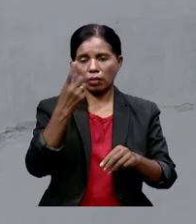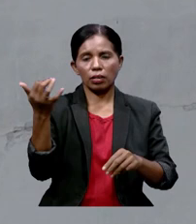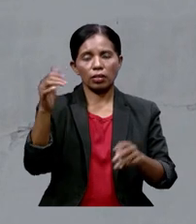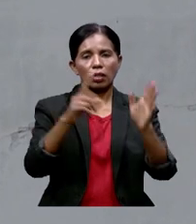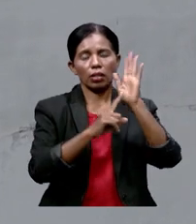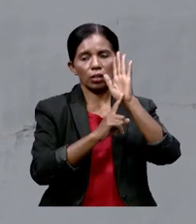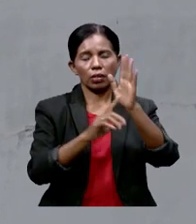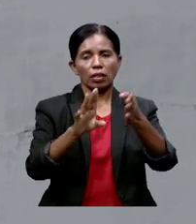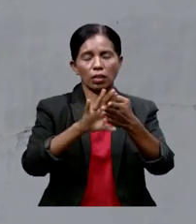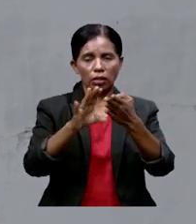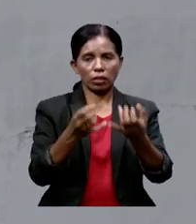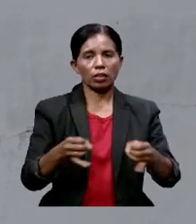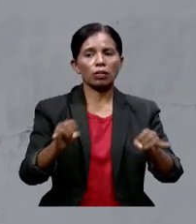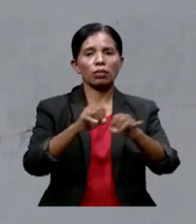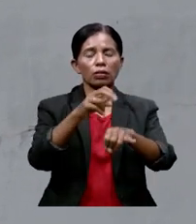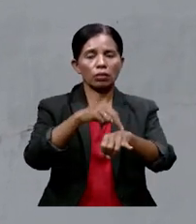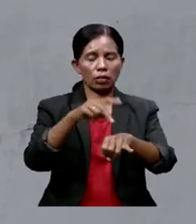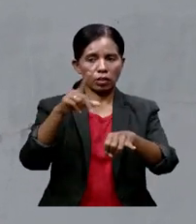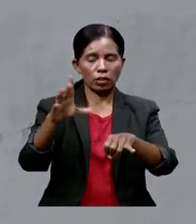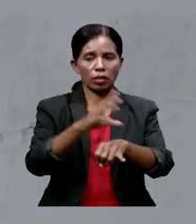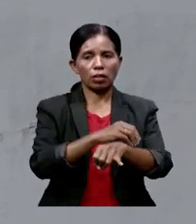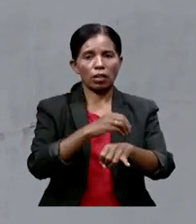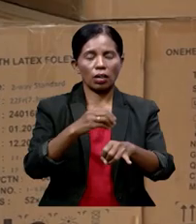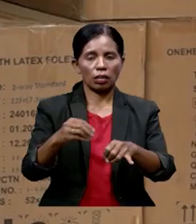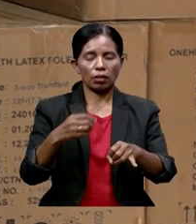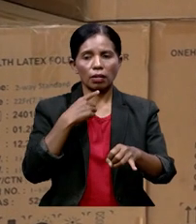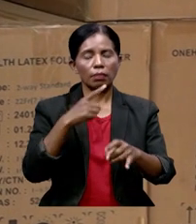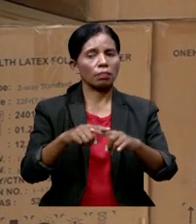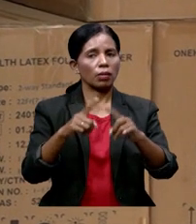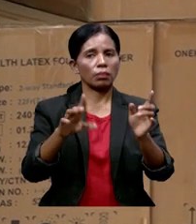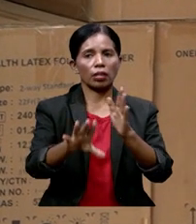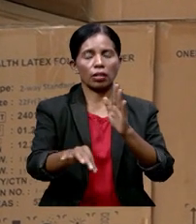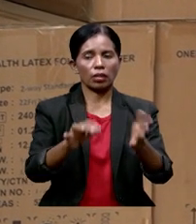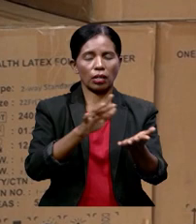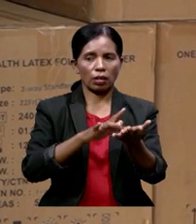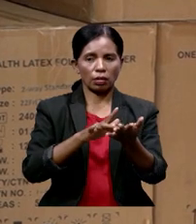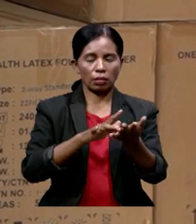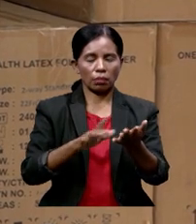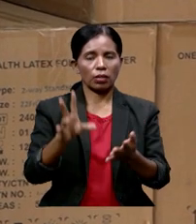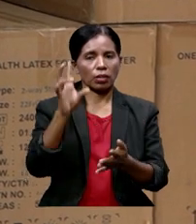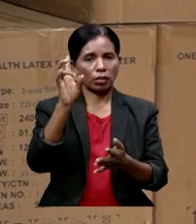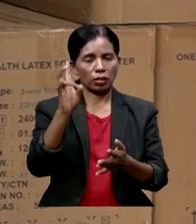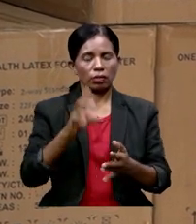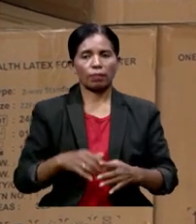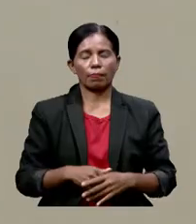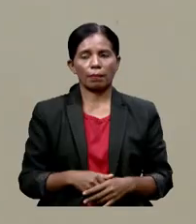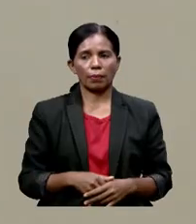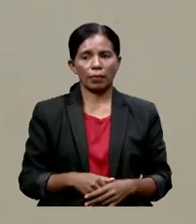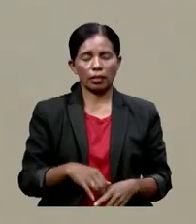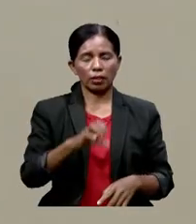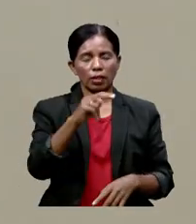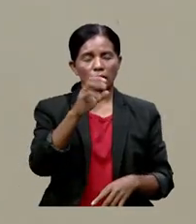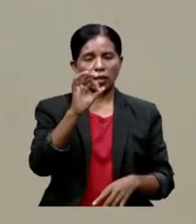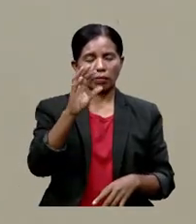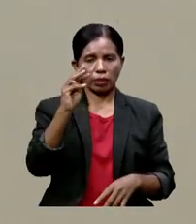ona pedido ba Instituto Nacional Farmácia no produto médico mai be hetandet ai moro que item hito NFPM ita submeto um